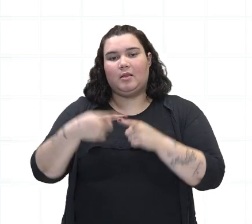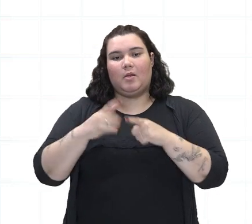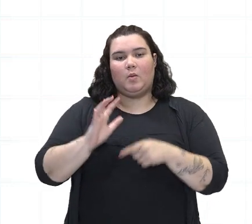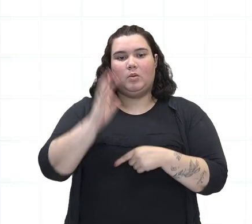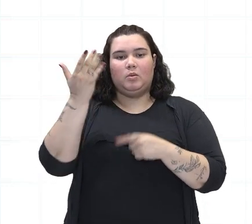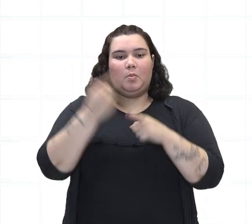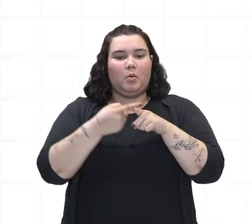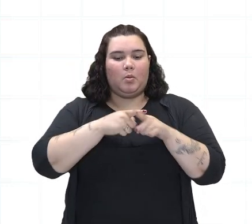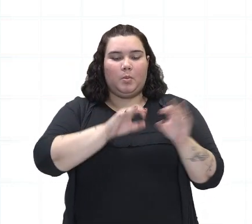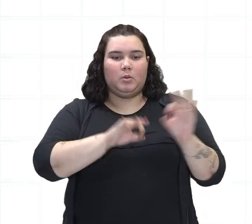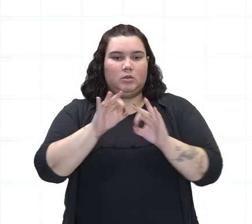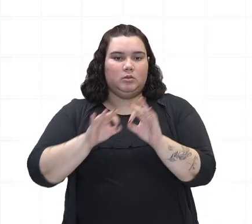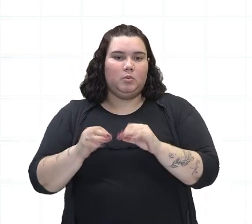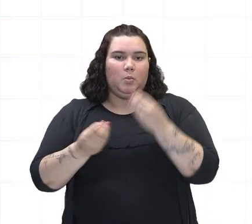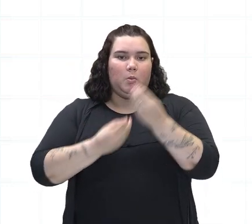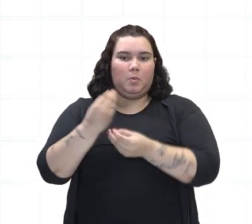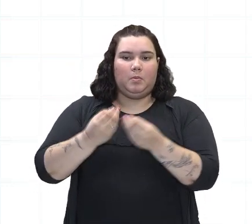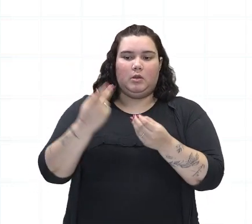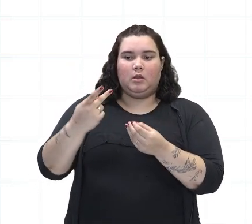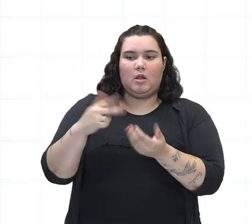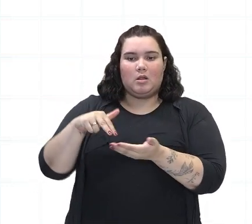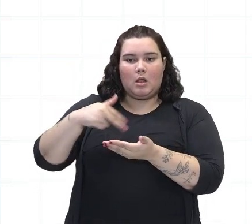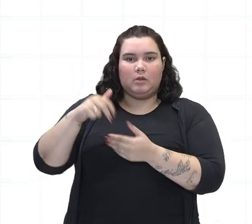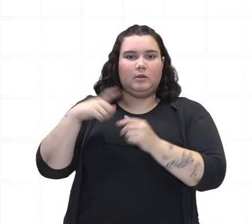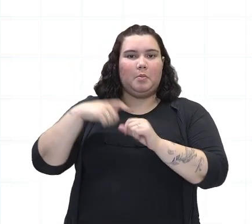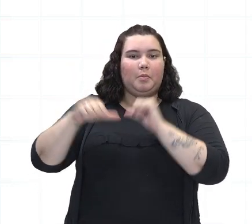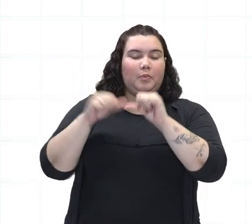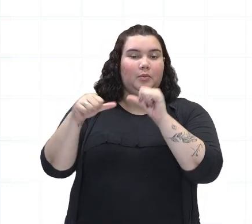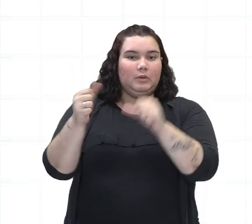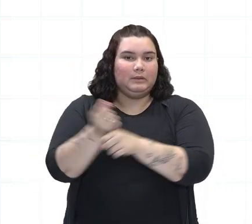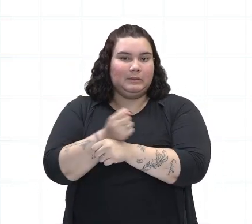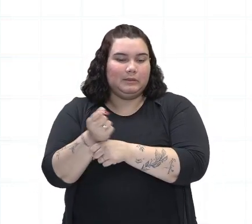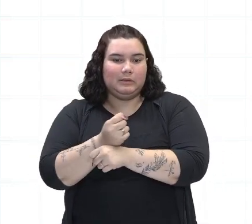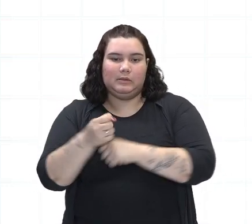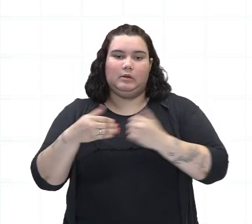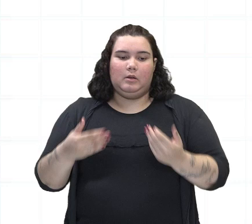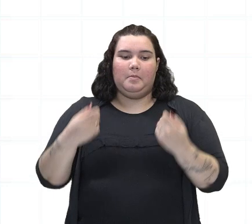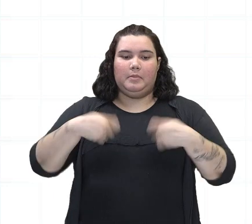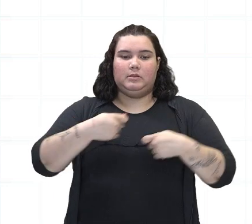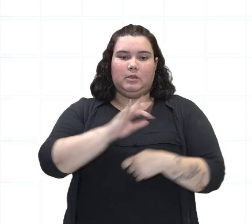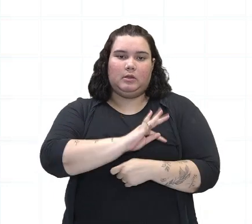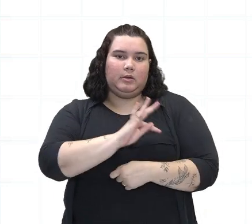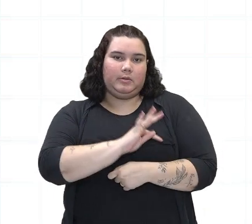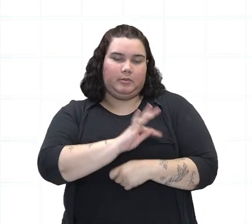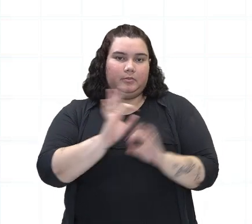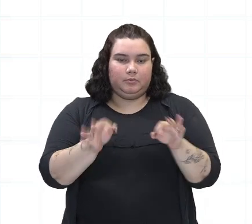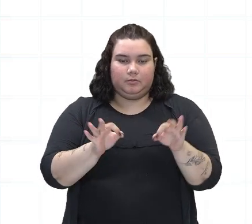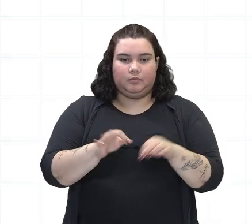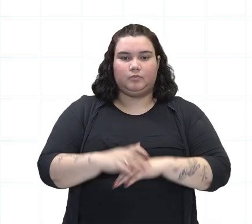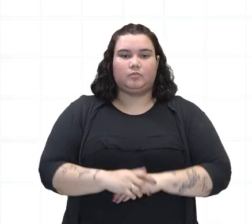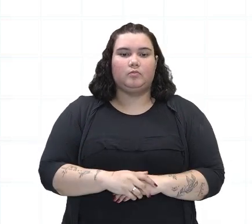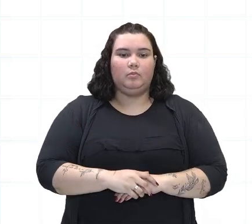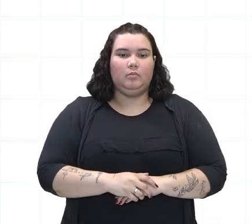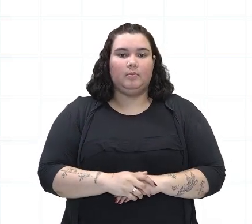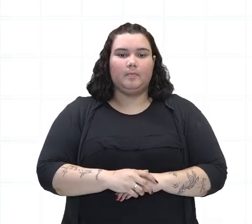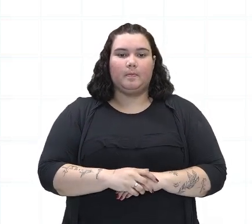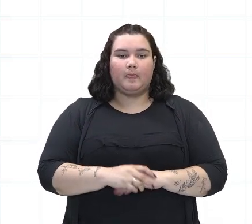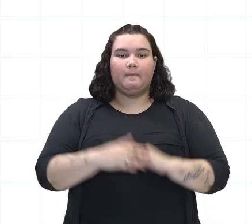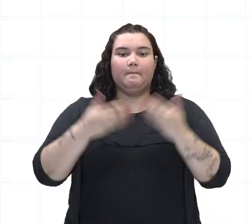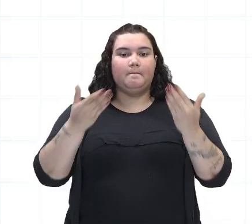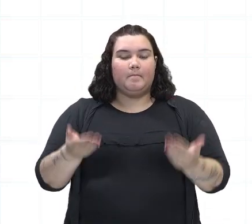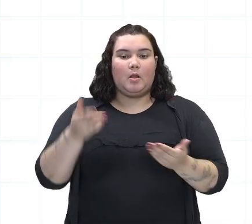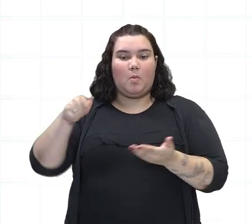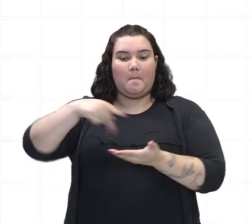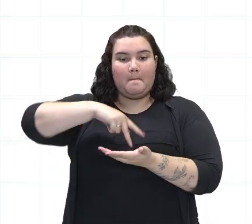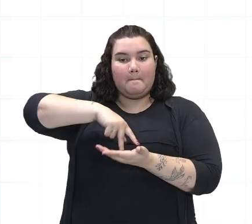né, desse processo de amadurecimento da dança e uma exigência de uma técnica refinada. Só que chegou um momento que o